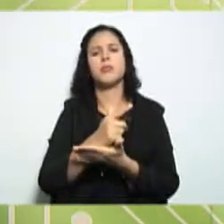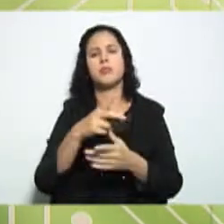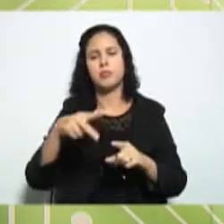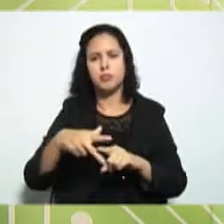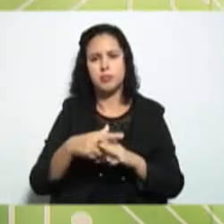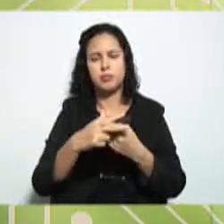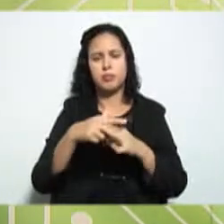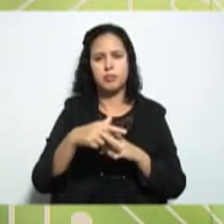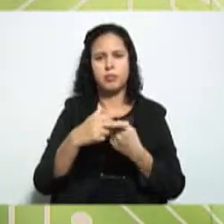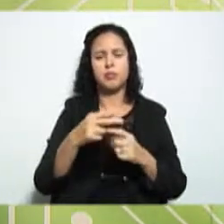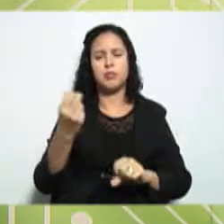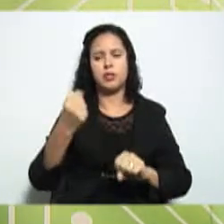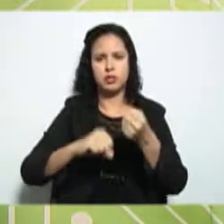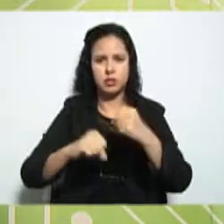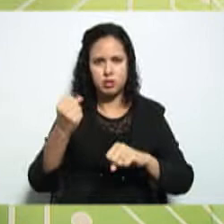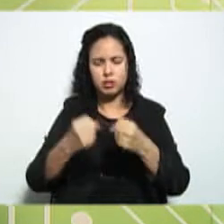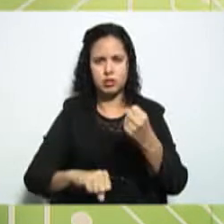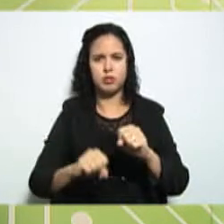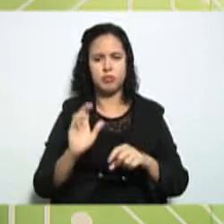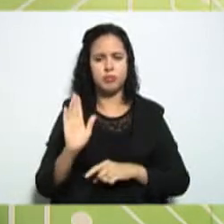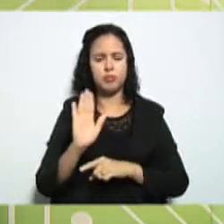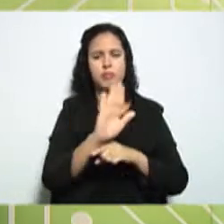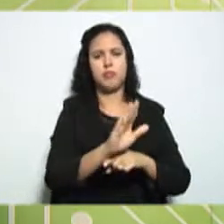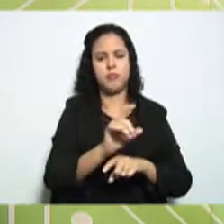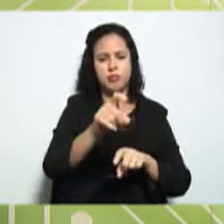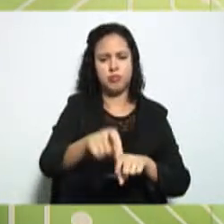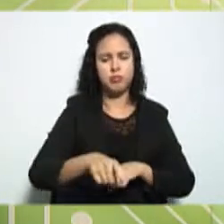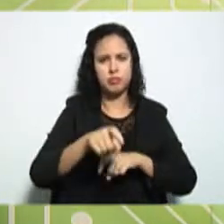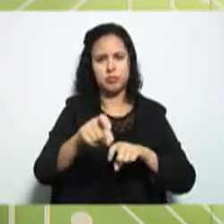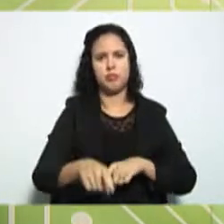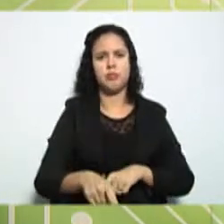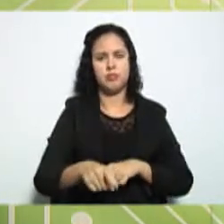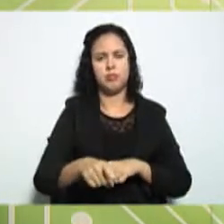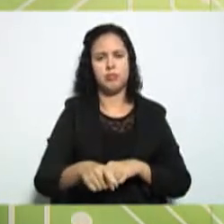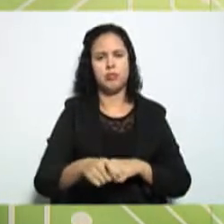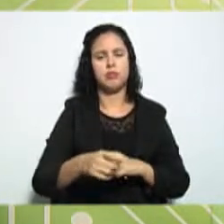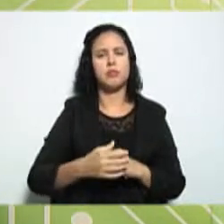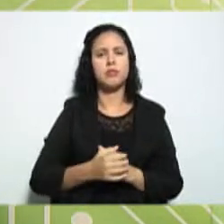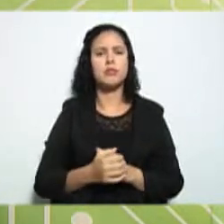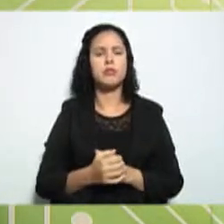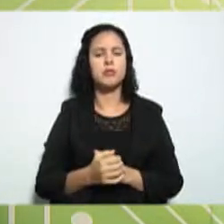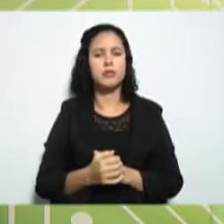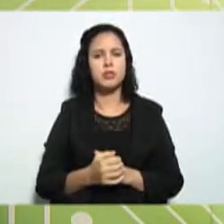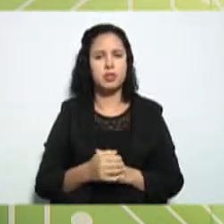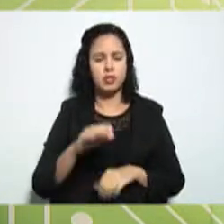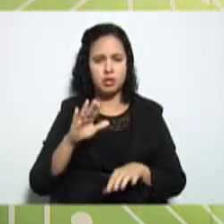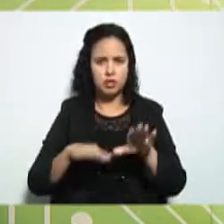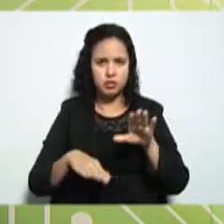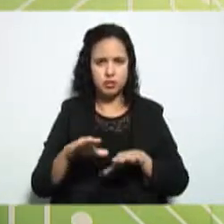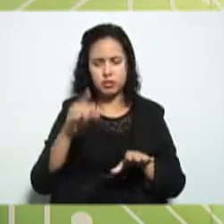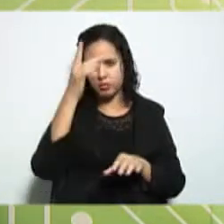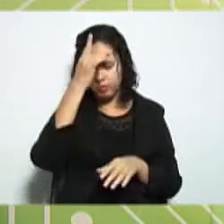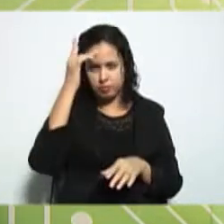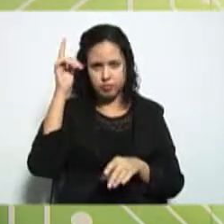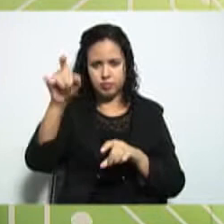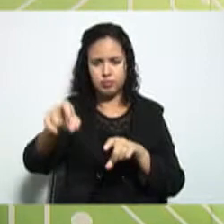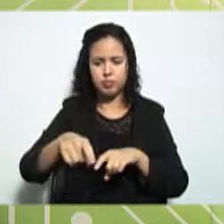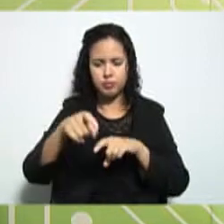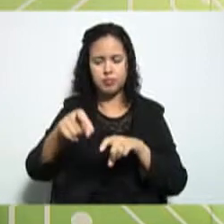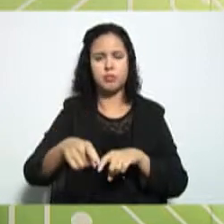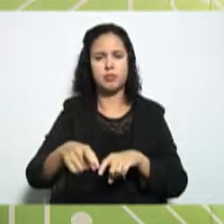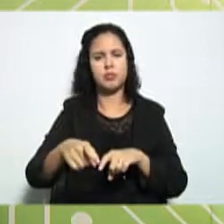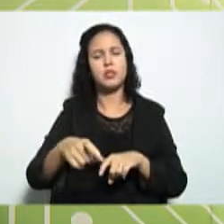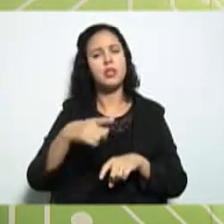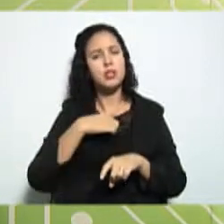vantajosos para a sua produção agrícola, distribuindo o custo desses produtos. Muitas vezes, para o produtor agrícola, existem máquinas